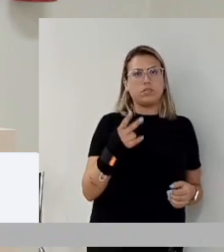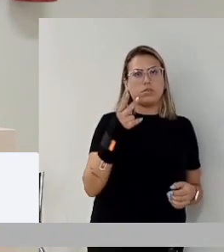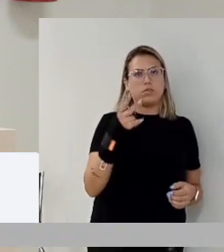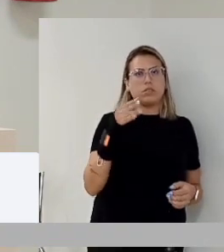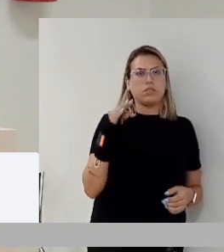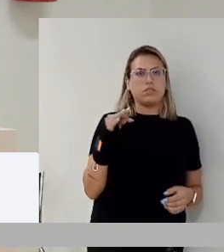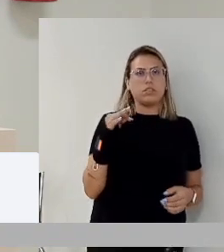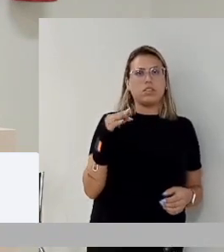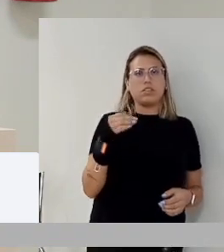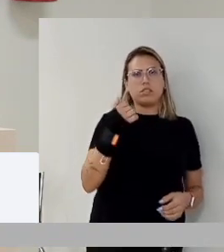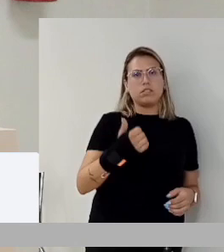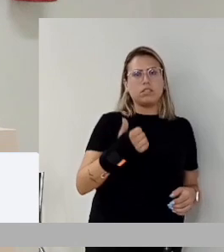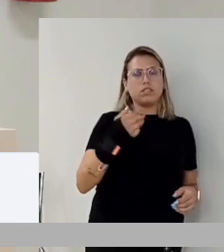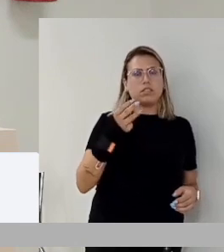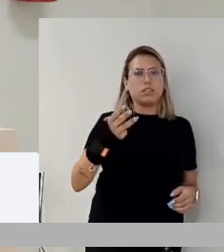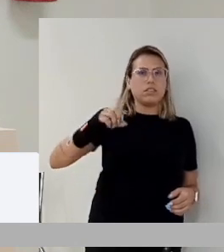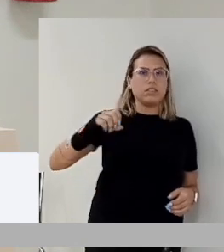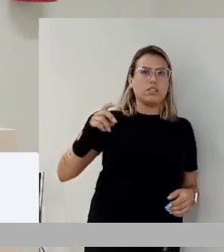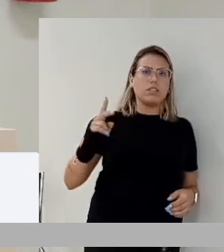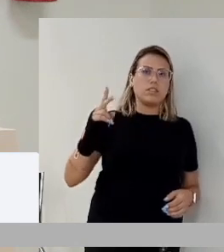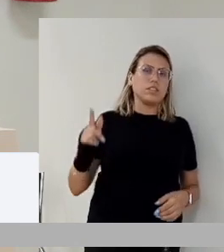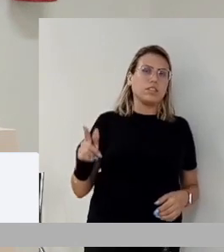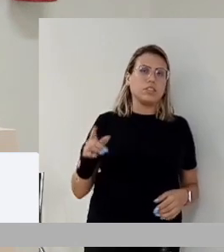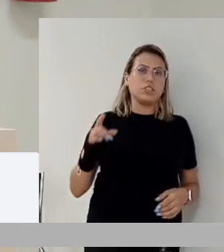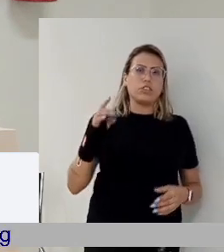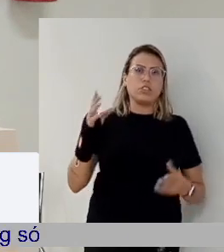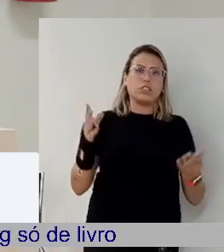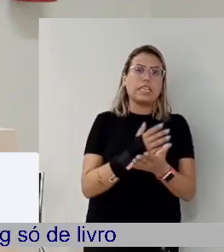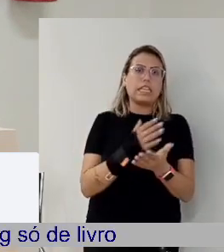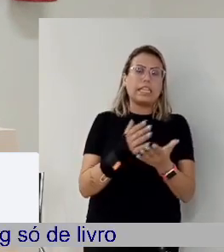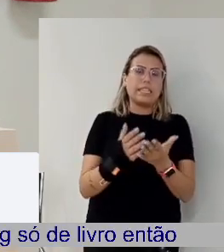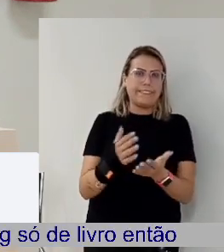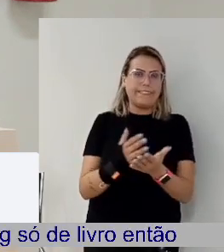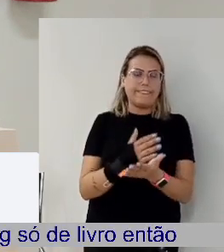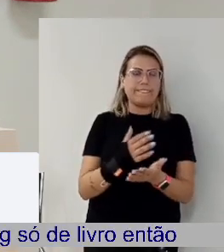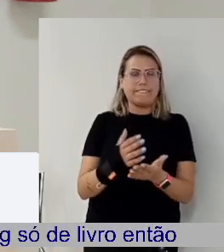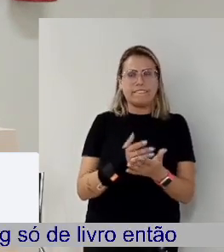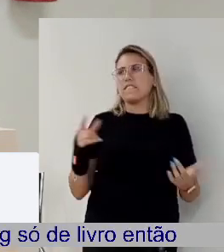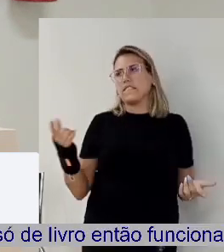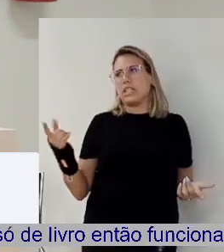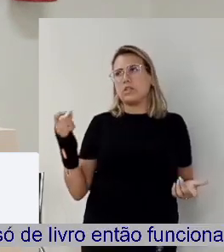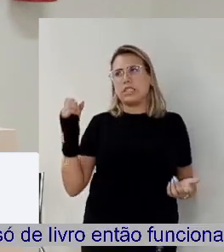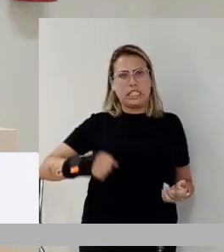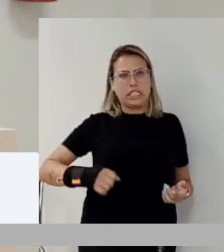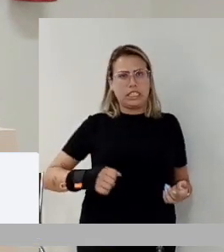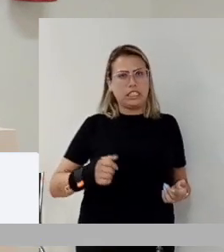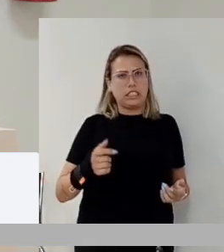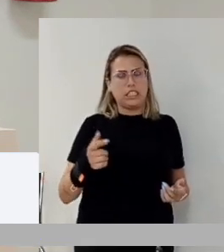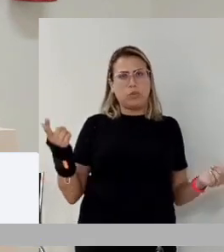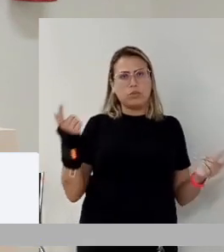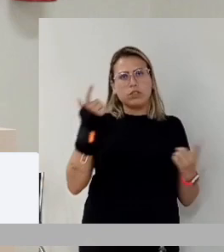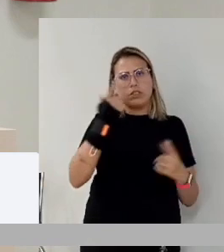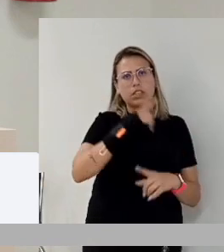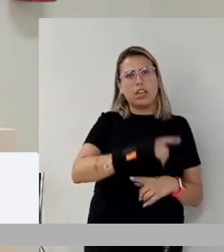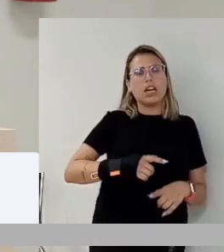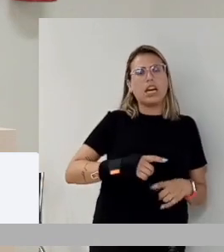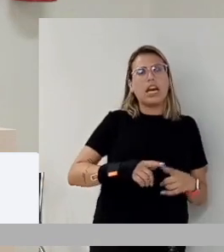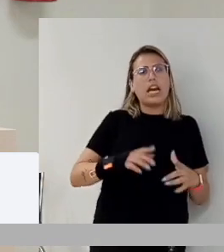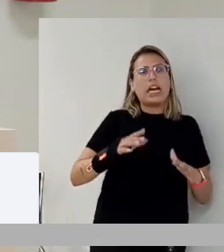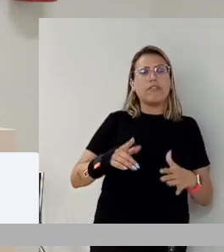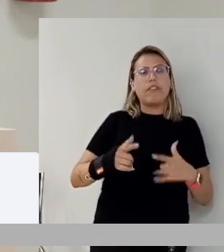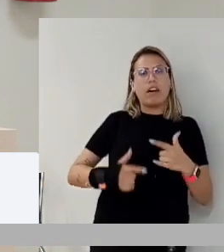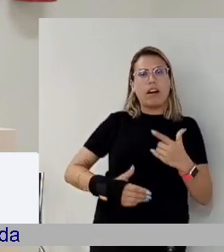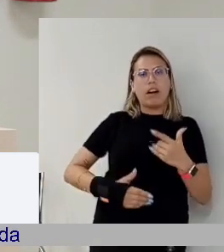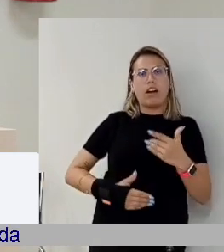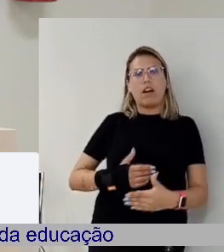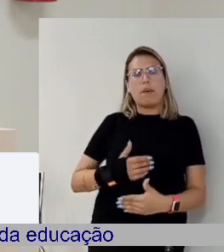toneladas 139 kg só de livro então funciona é um trabalho lento que é o trabalho da da